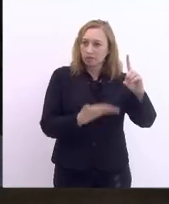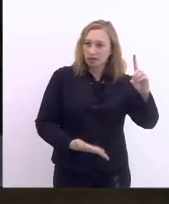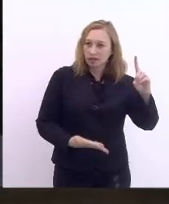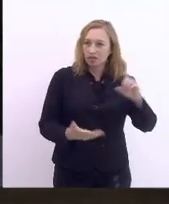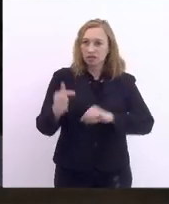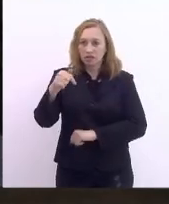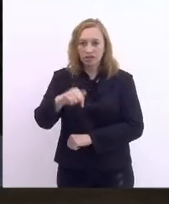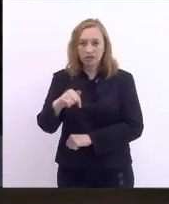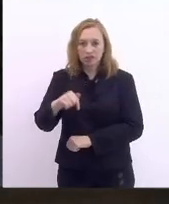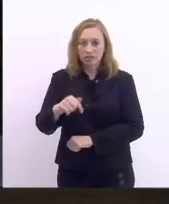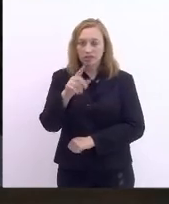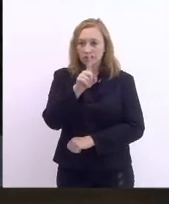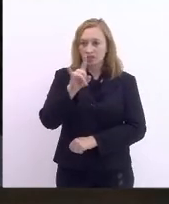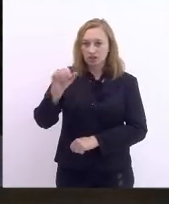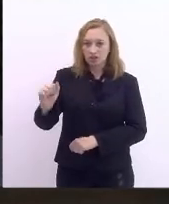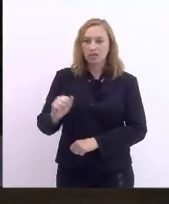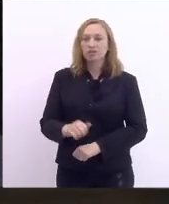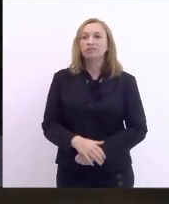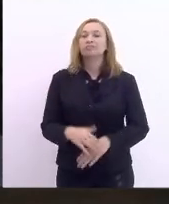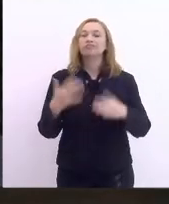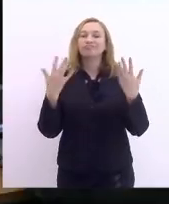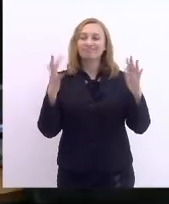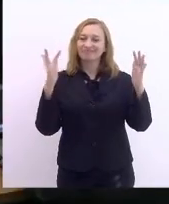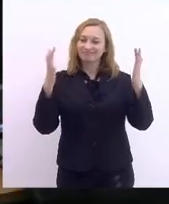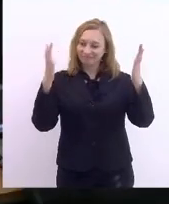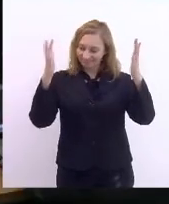aqui a esse dia